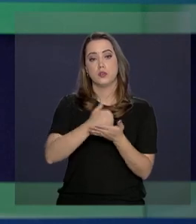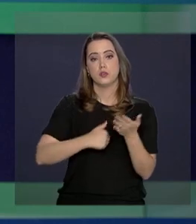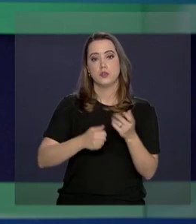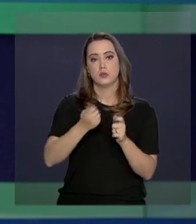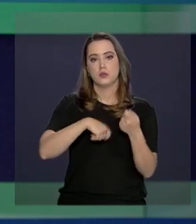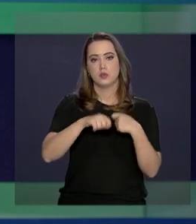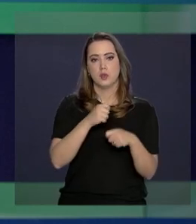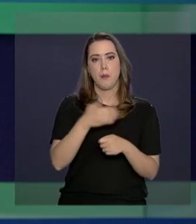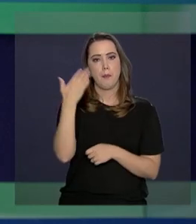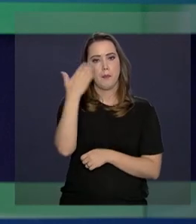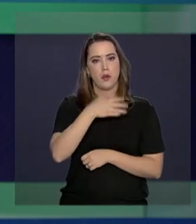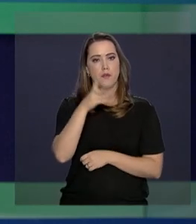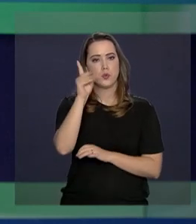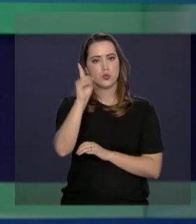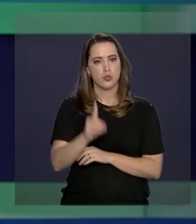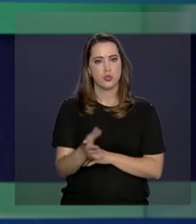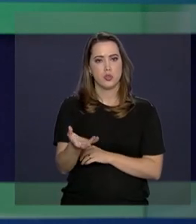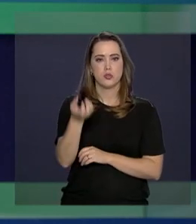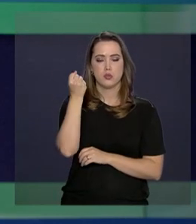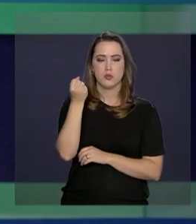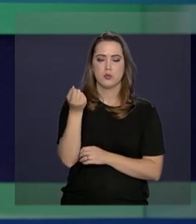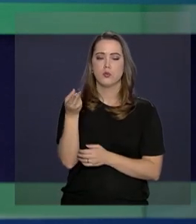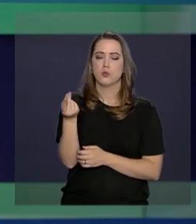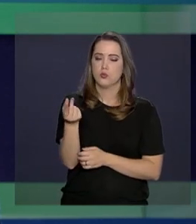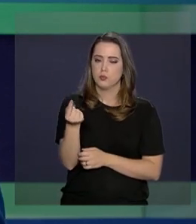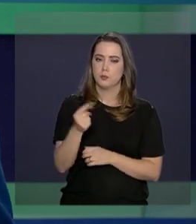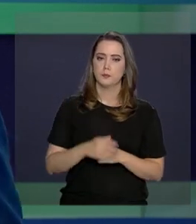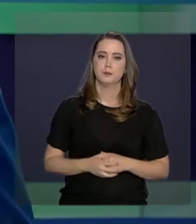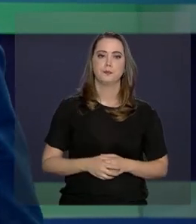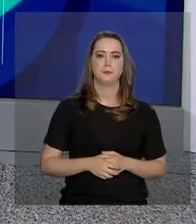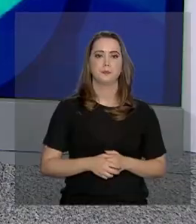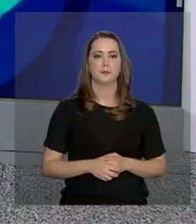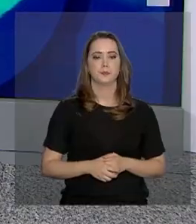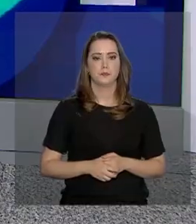econômica comprovem o direito de recebimento da subvenção.